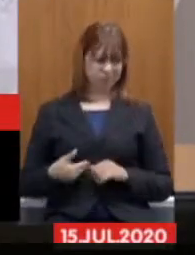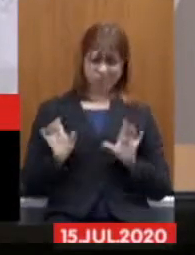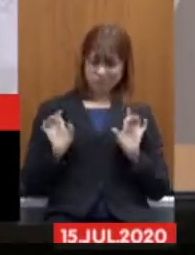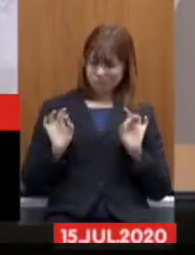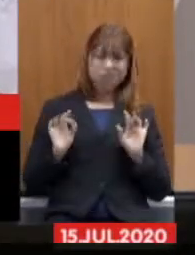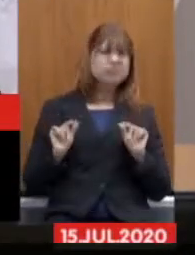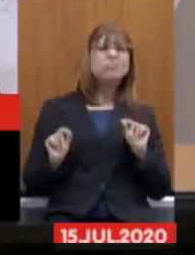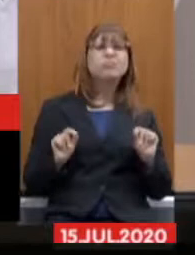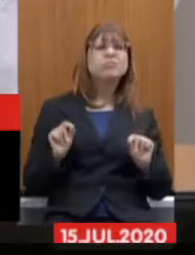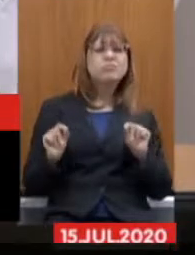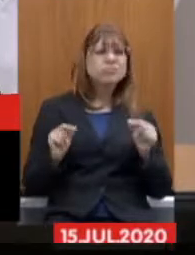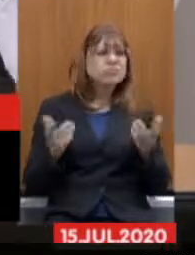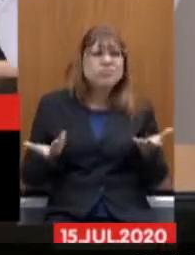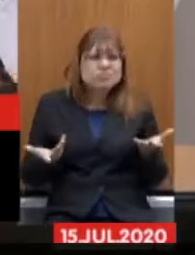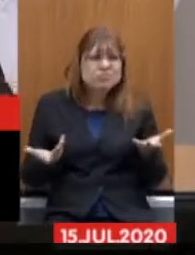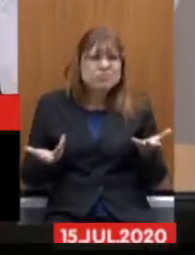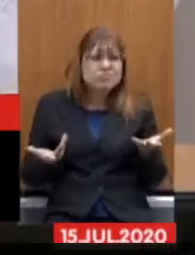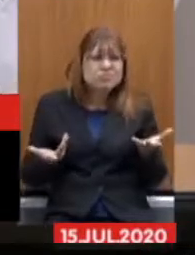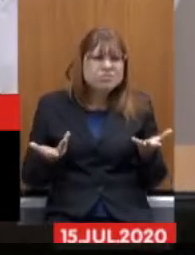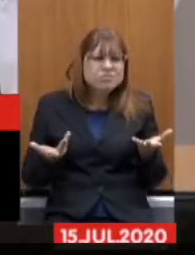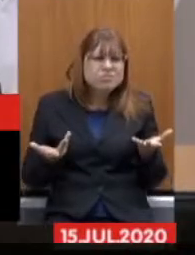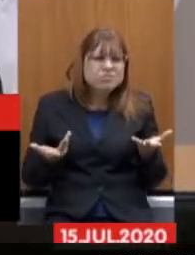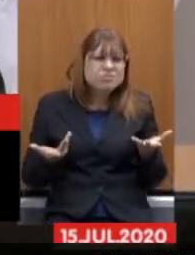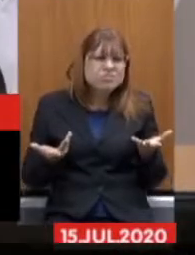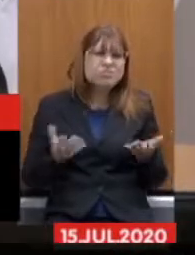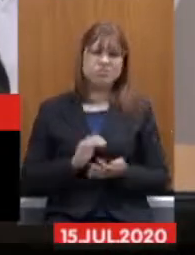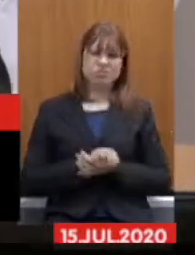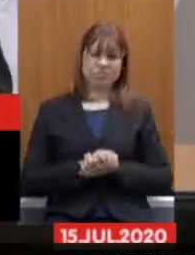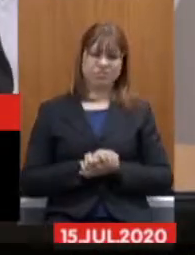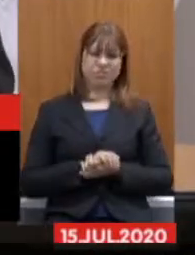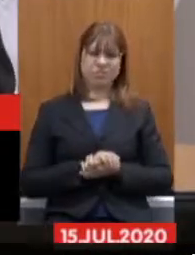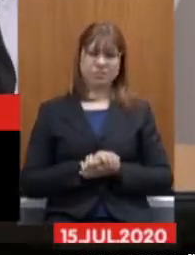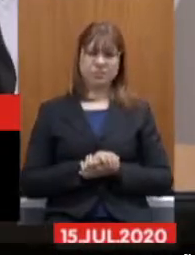privilégio como assim privilégio história é essa